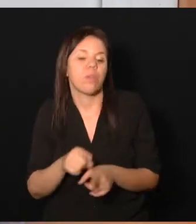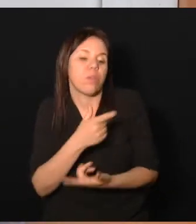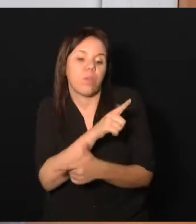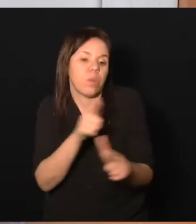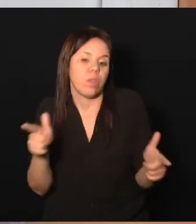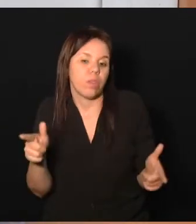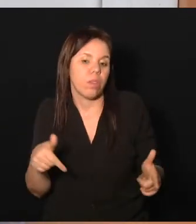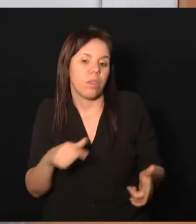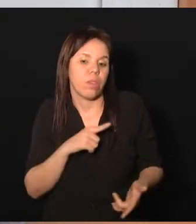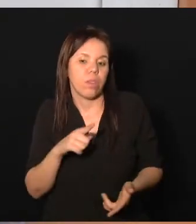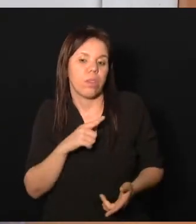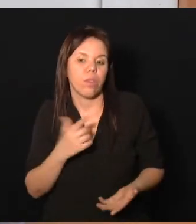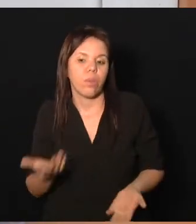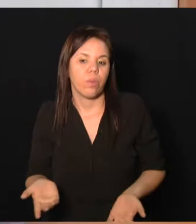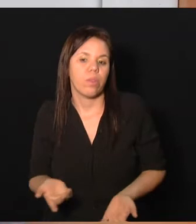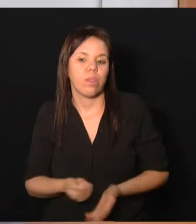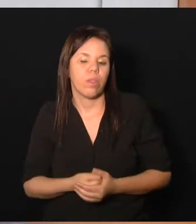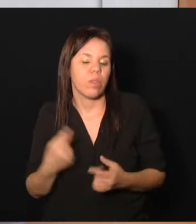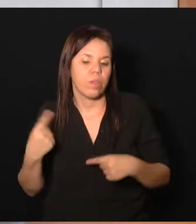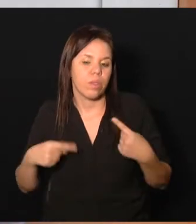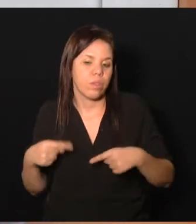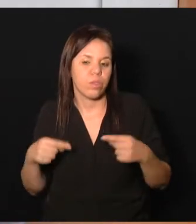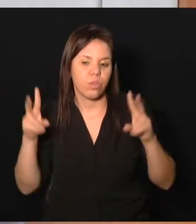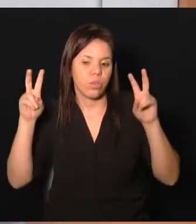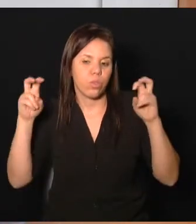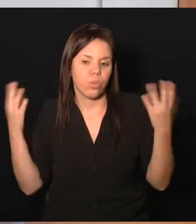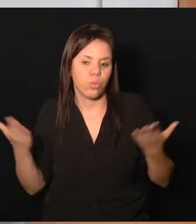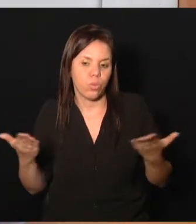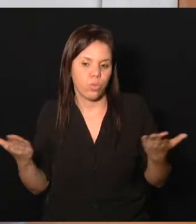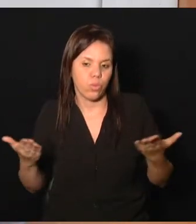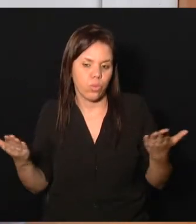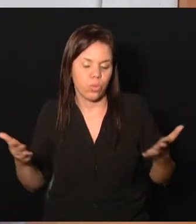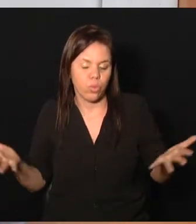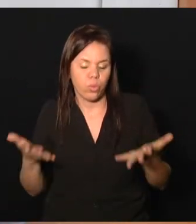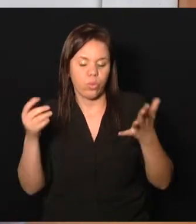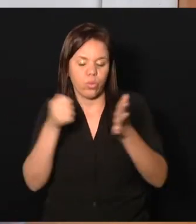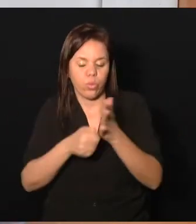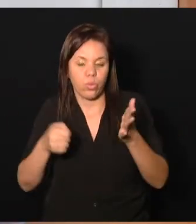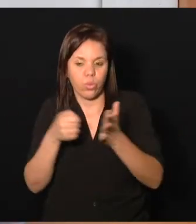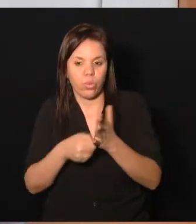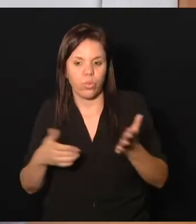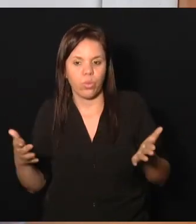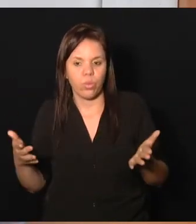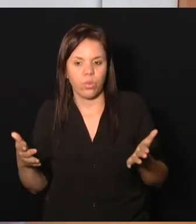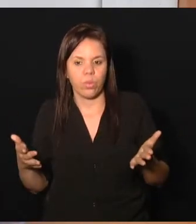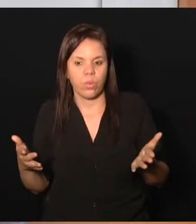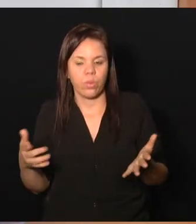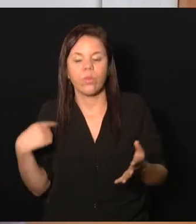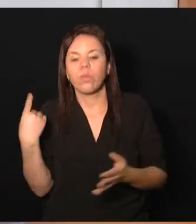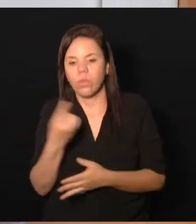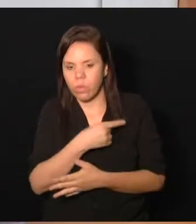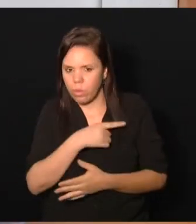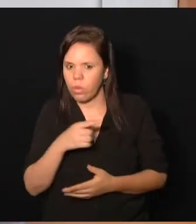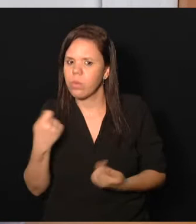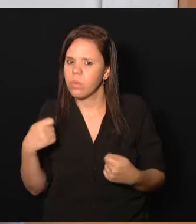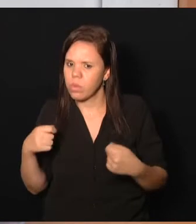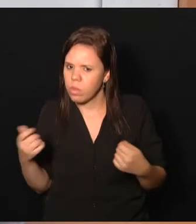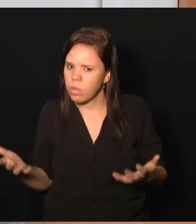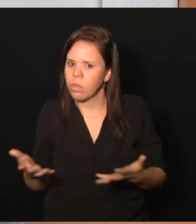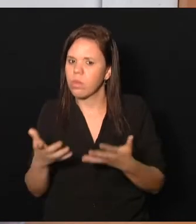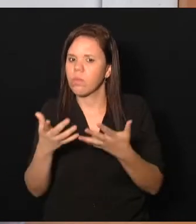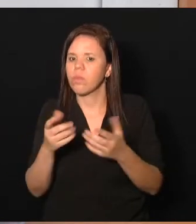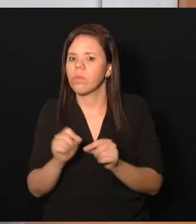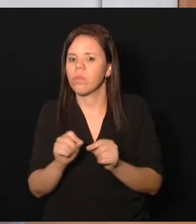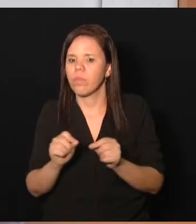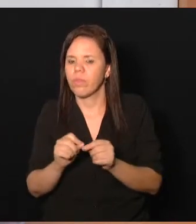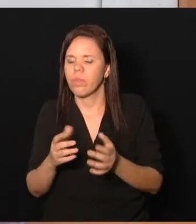essa discussão, essa relevância. somos relevantes. O